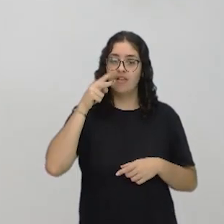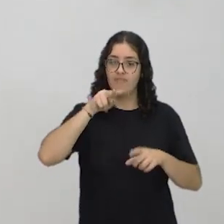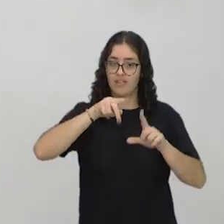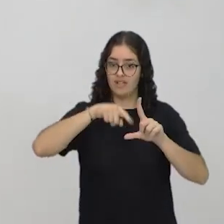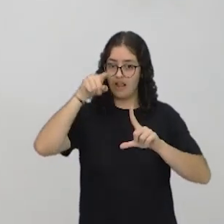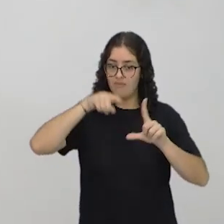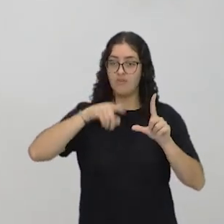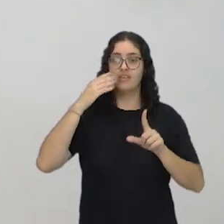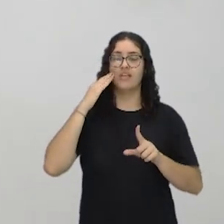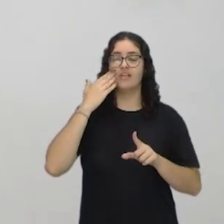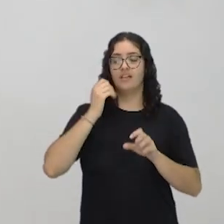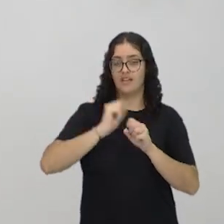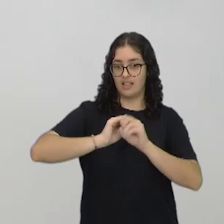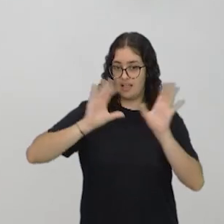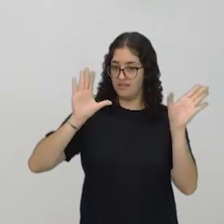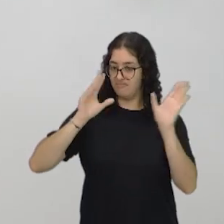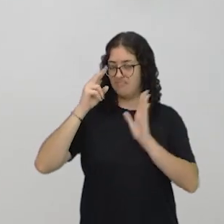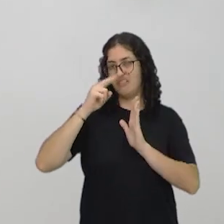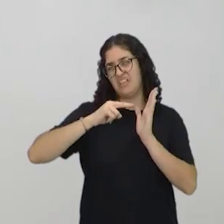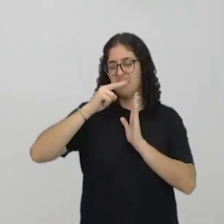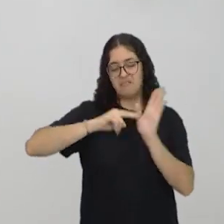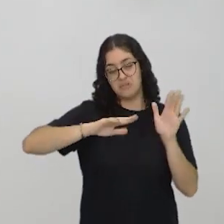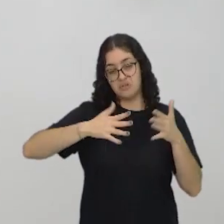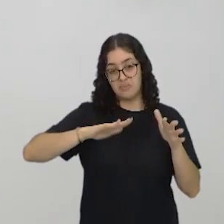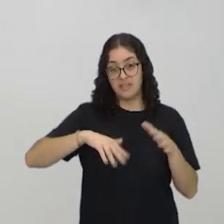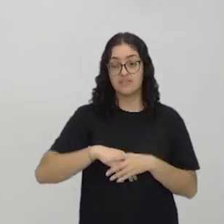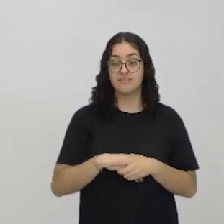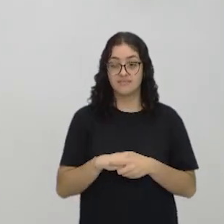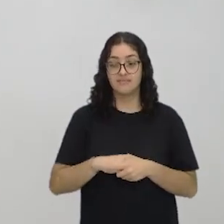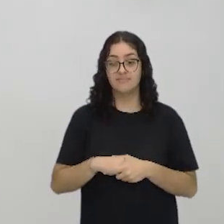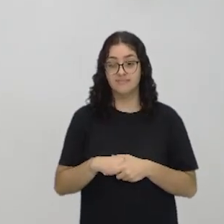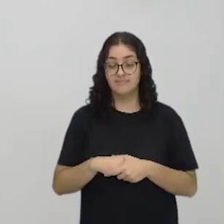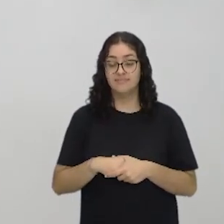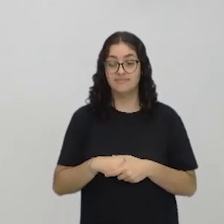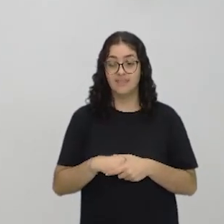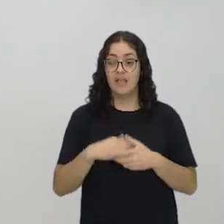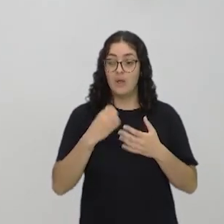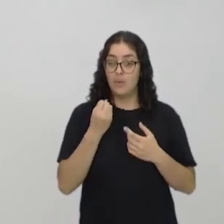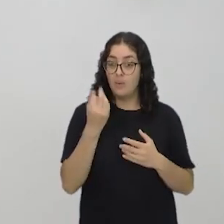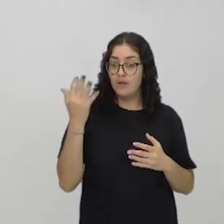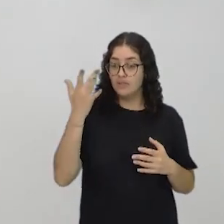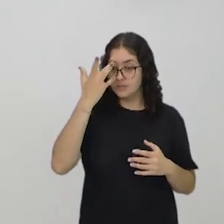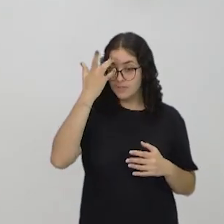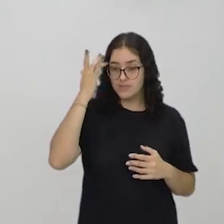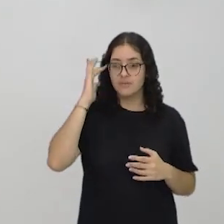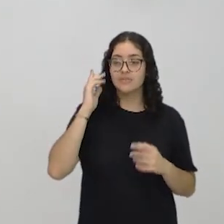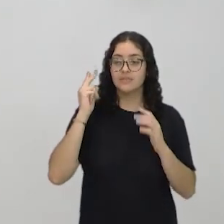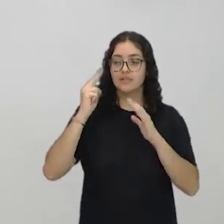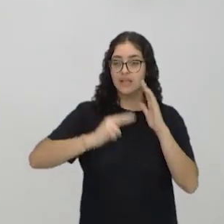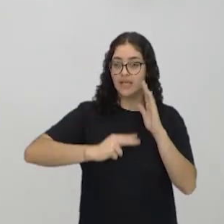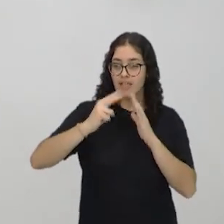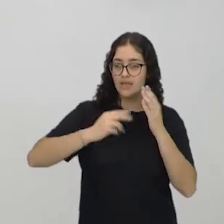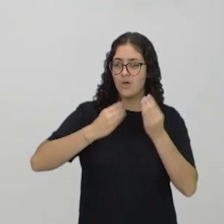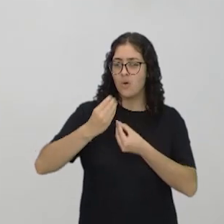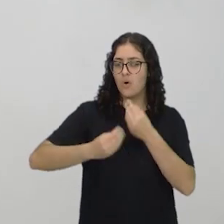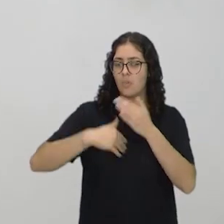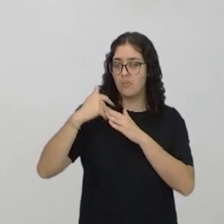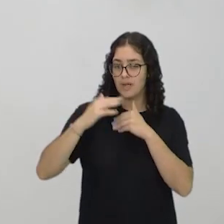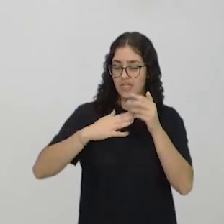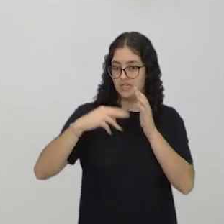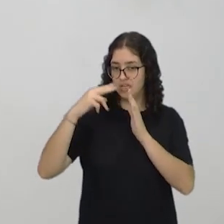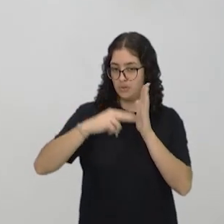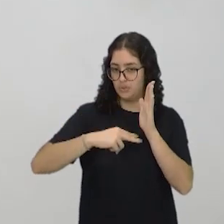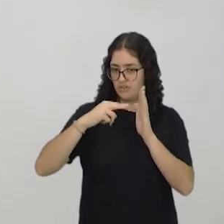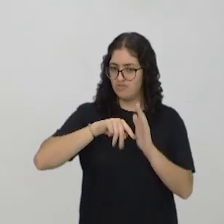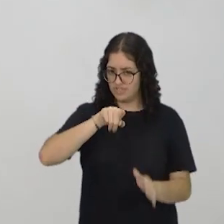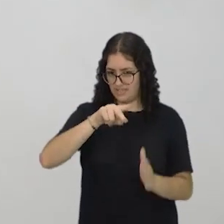poder entender. Então, legal, Henrique, a gente vai falar justamente sobre isso, né? Quantas pessoas leem? Como é que está a prática leitora dos brasileiros?